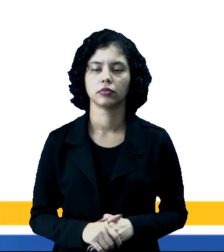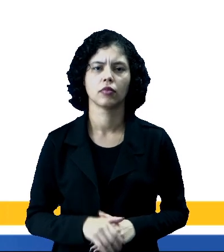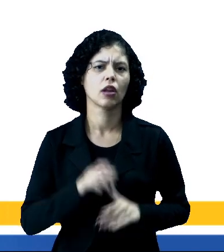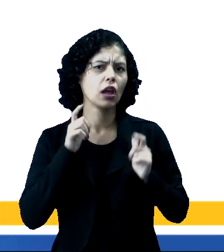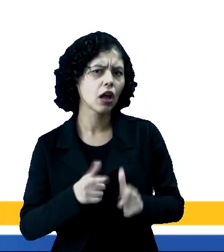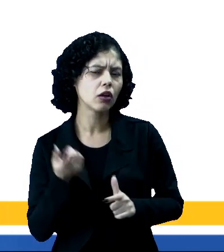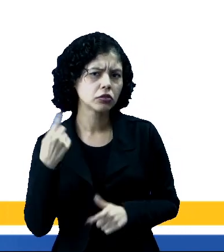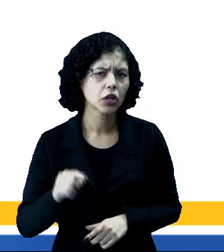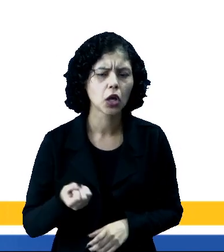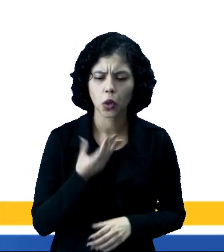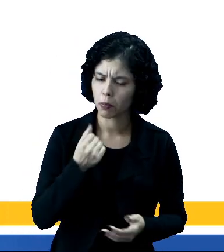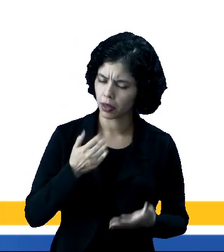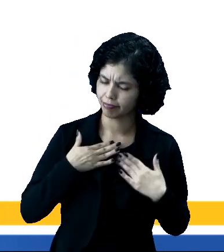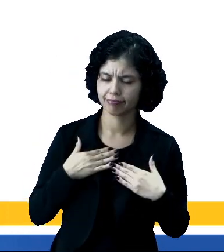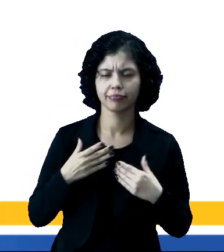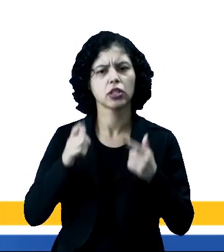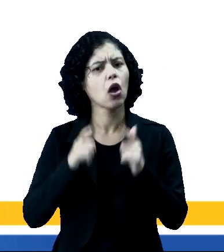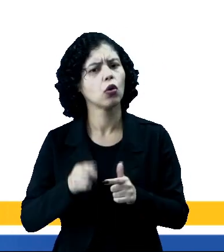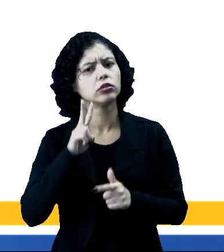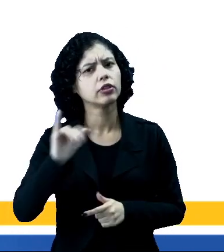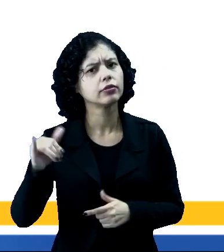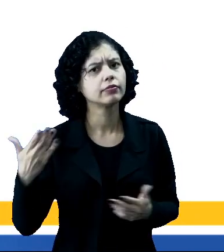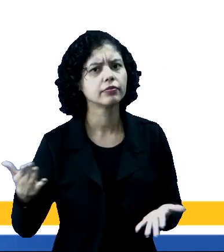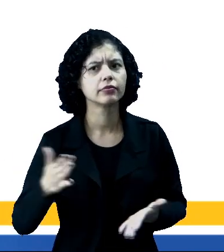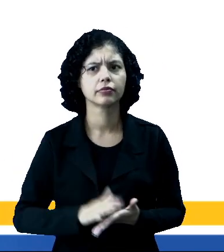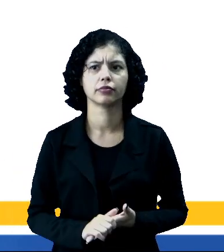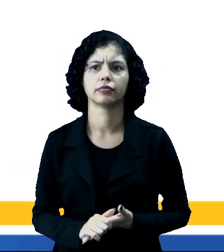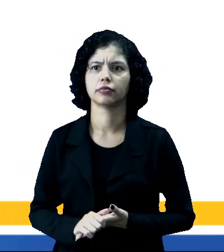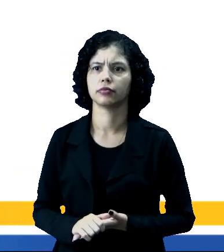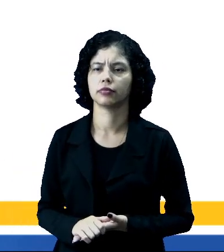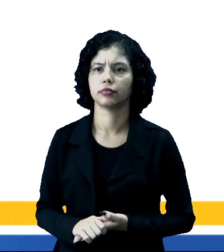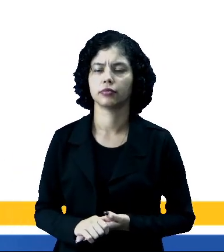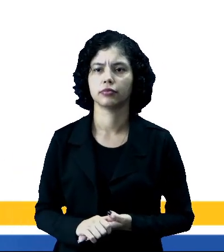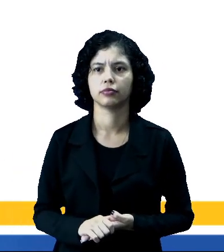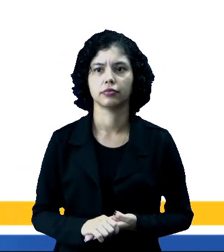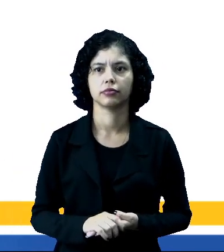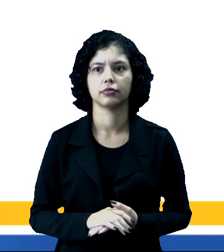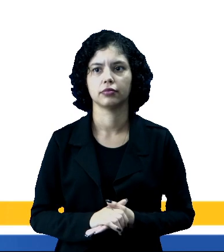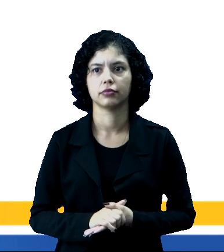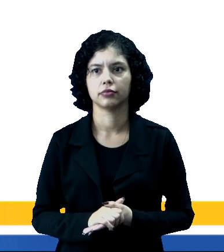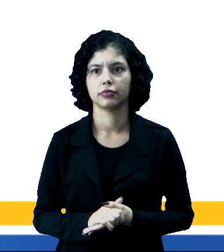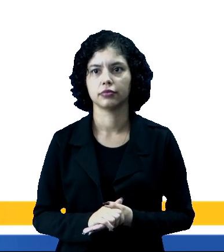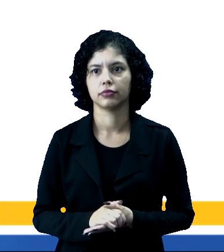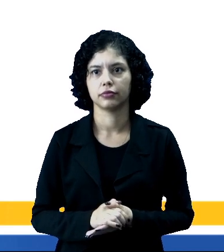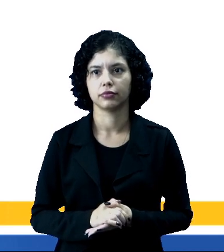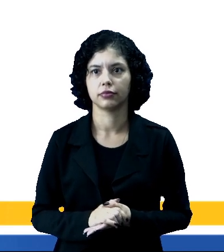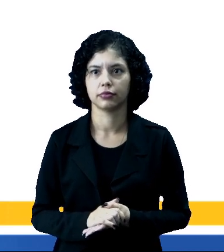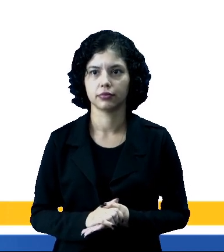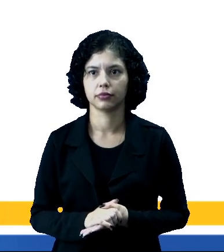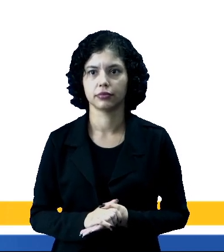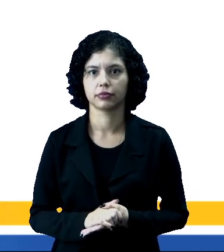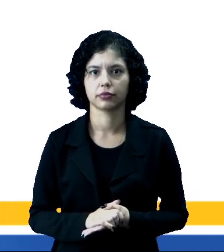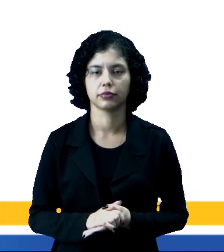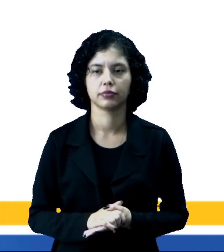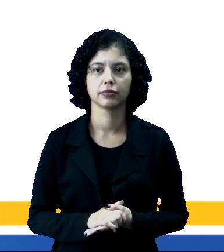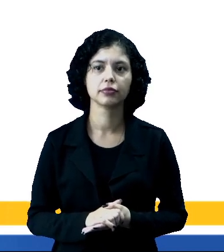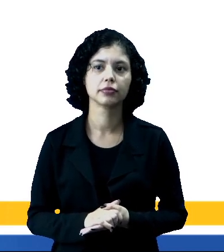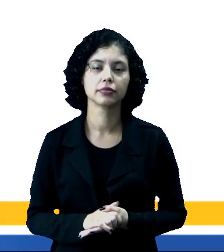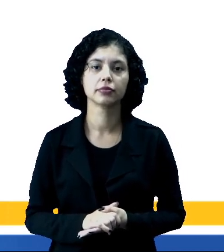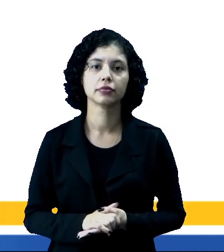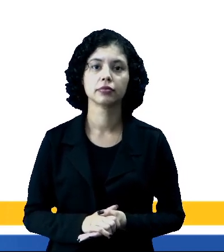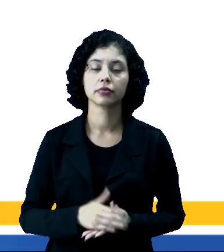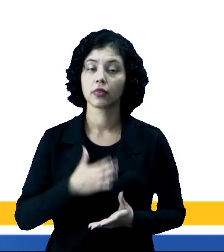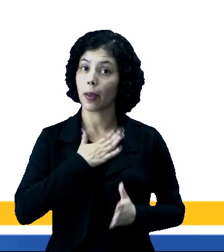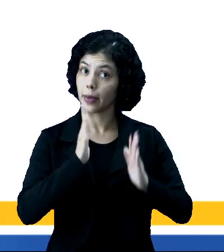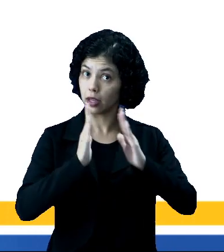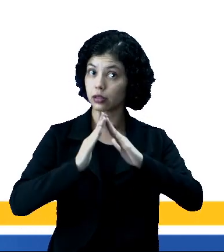Ah, estou muito bem. Para onde você vai? Vou a minha casa, venho da escola. E tu? Para onde vas? Ou seja, eu